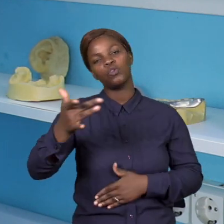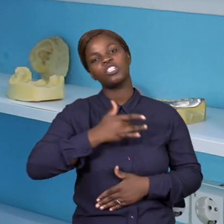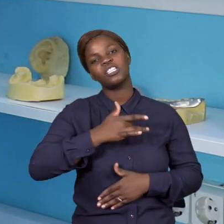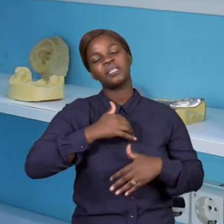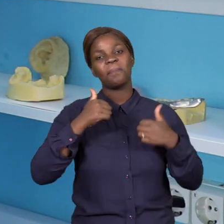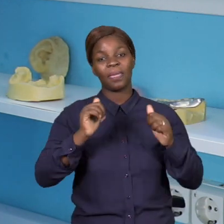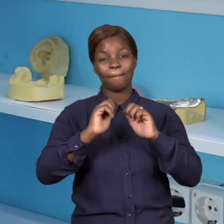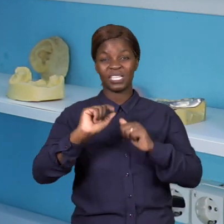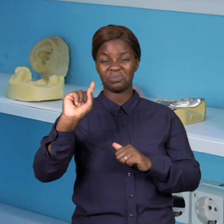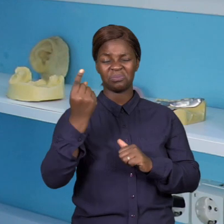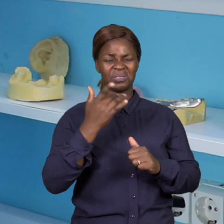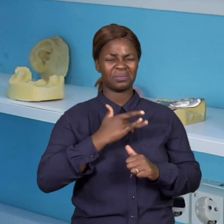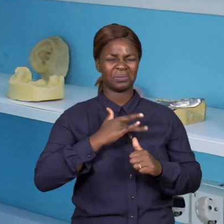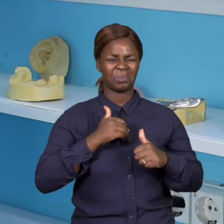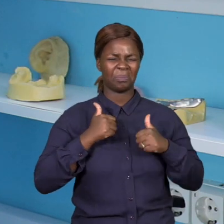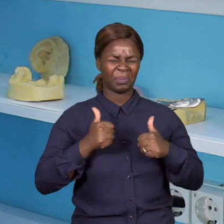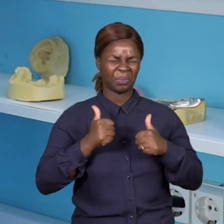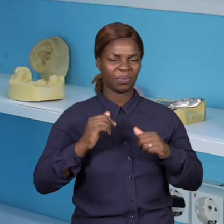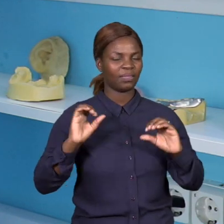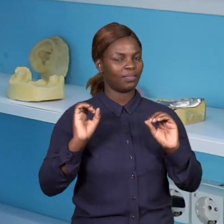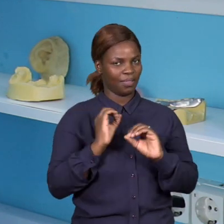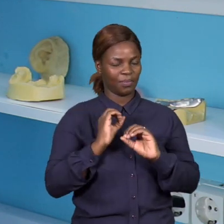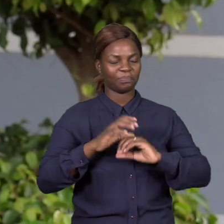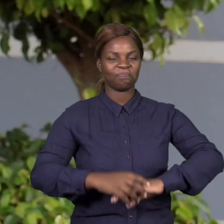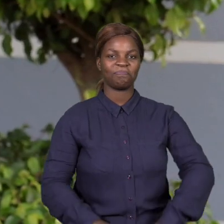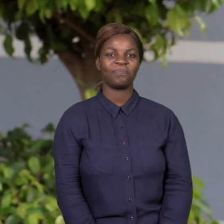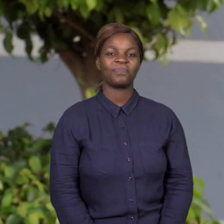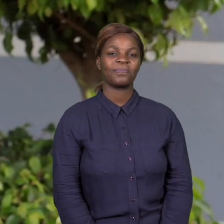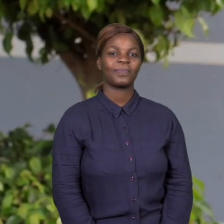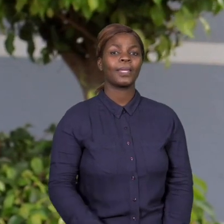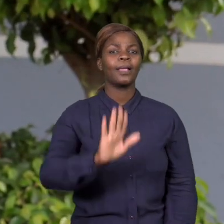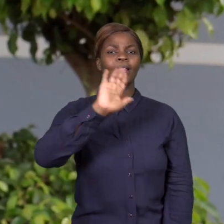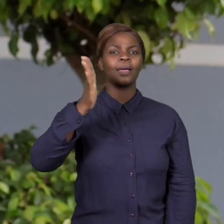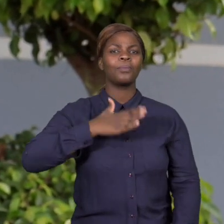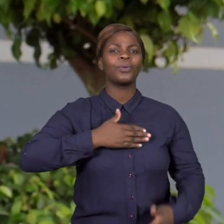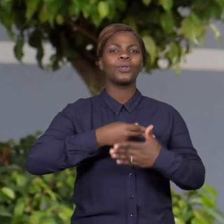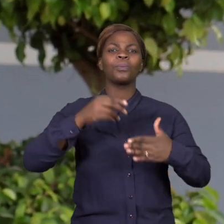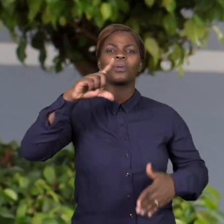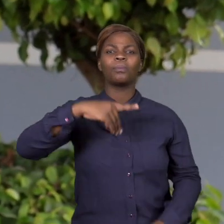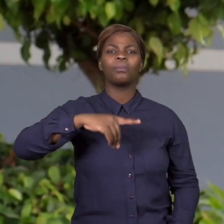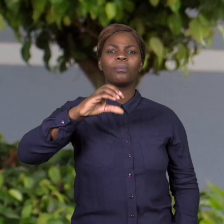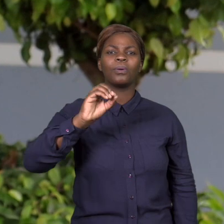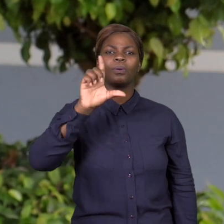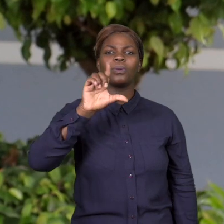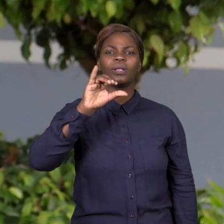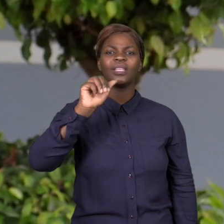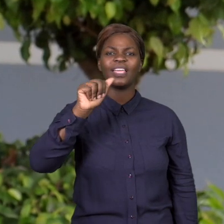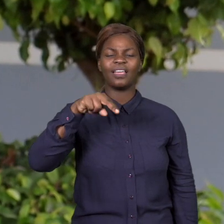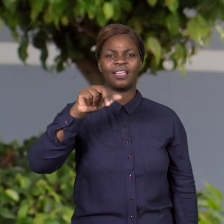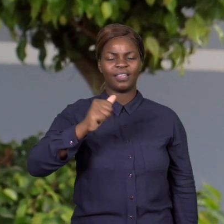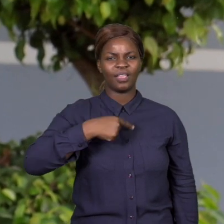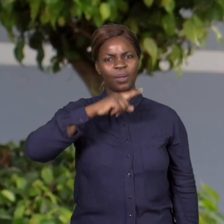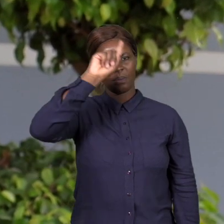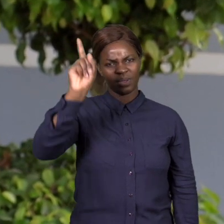Diga-se mais ou menos, nesse tempo deveria as placas incomodar. Olá, doutor. Eu sou Poliana. Gostaria de saber se